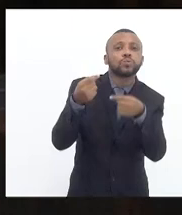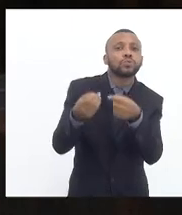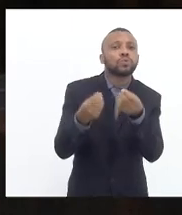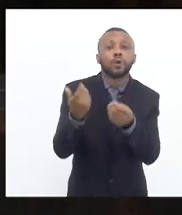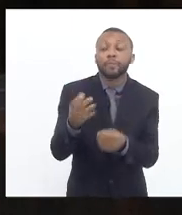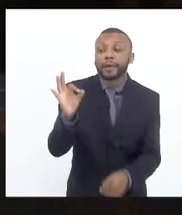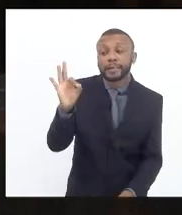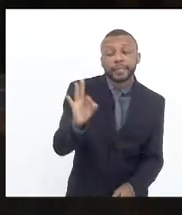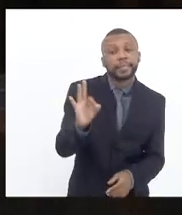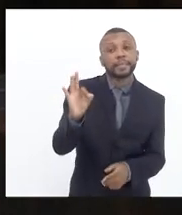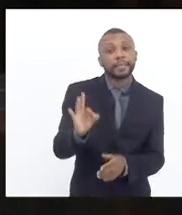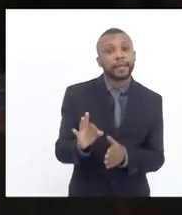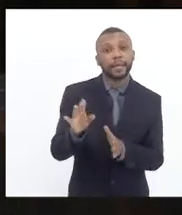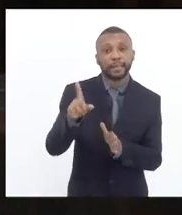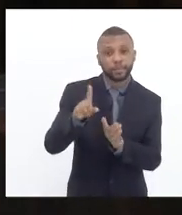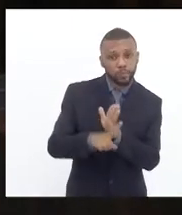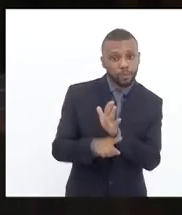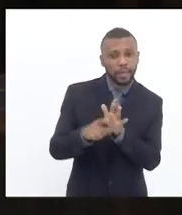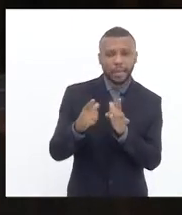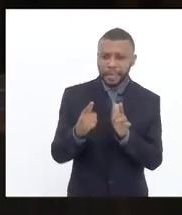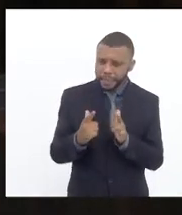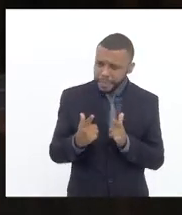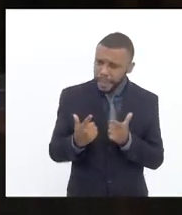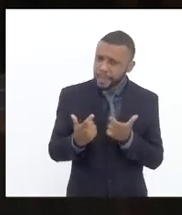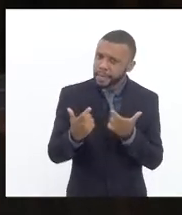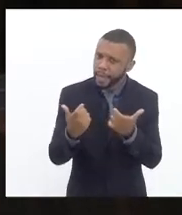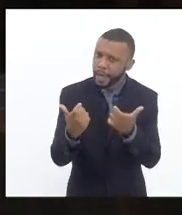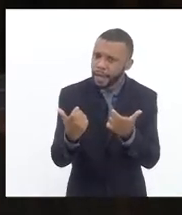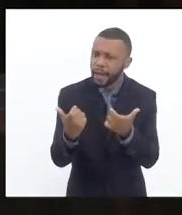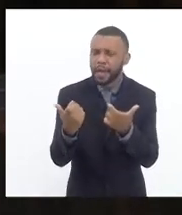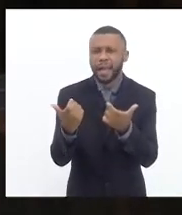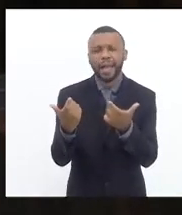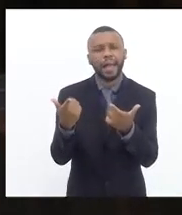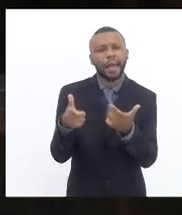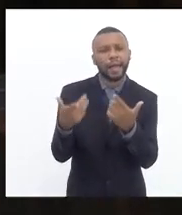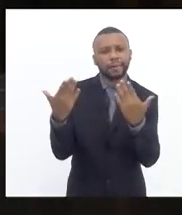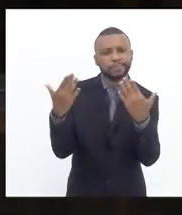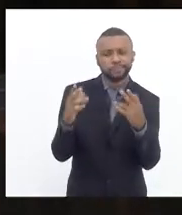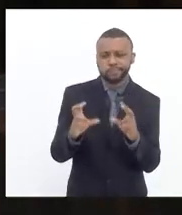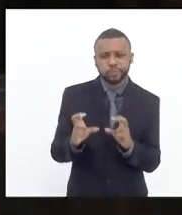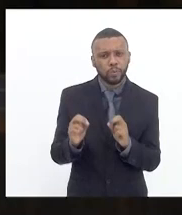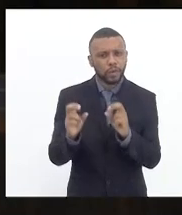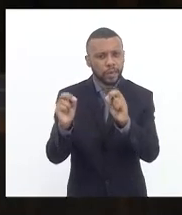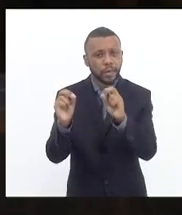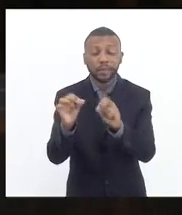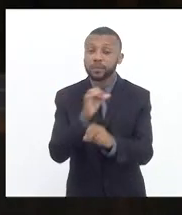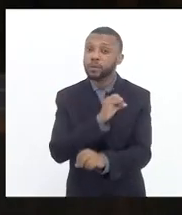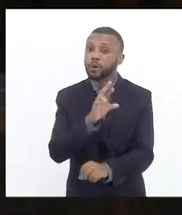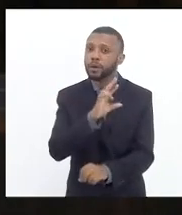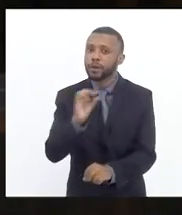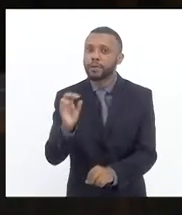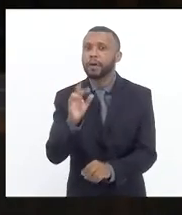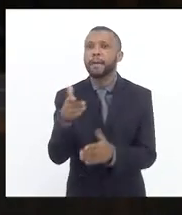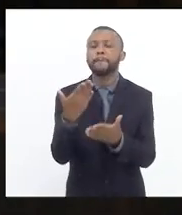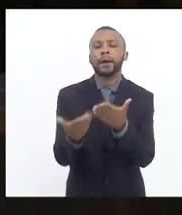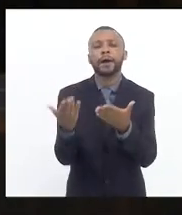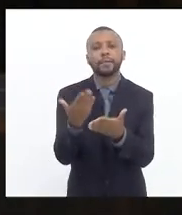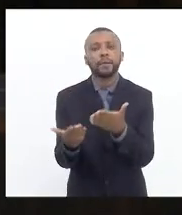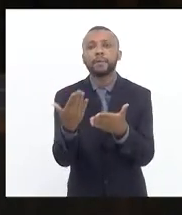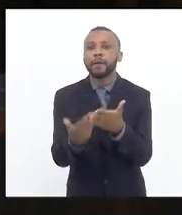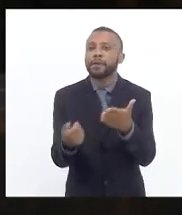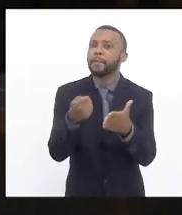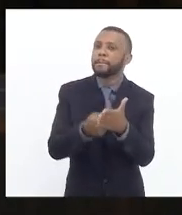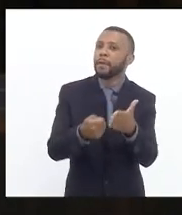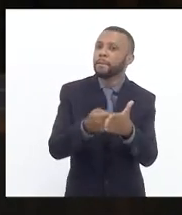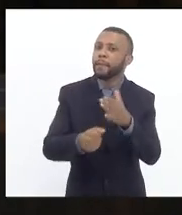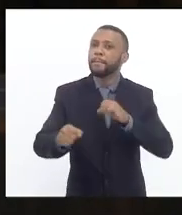Essa guerra fiscal é um câncer para o Rio de Janeiro é um câncer o Rio de Janeiro vai perdendo todas as brigas que tem